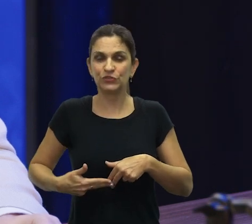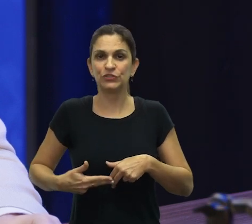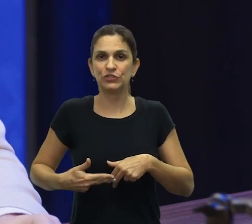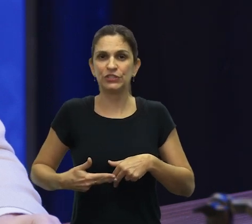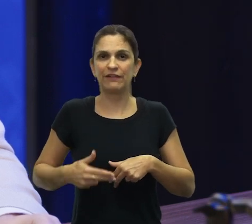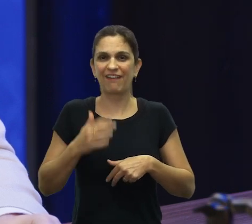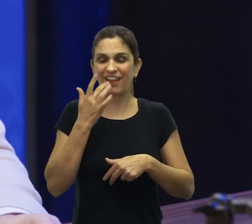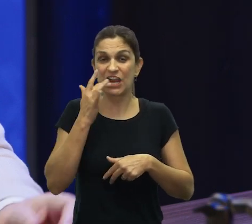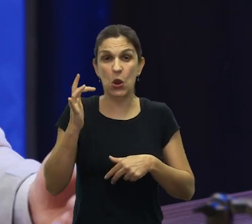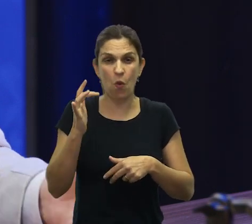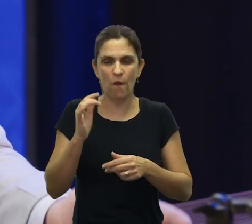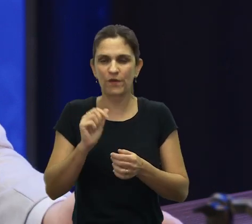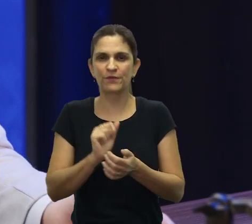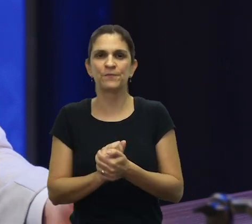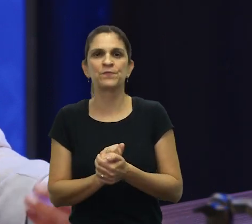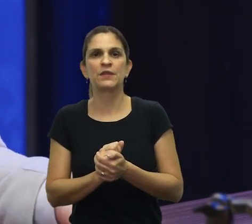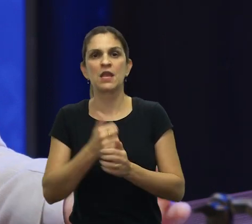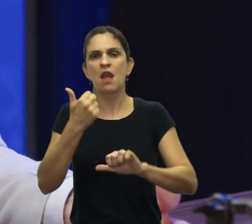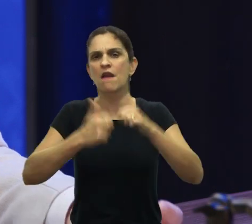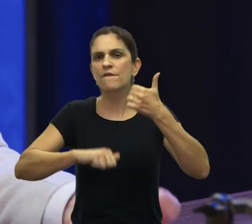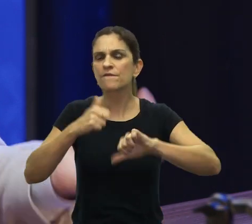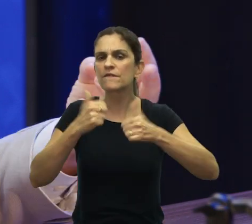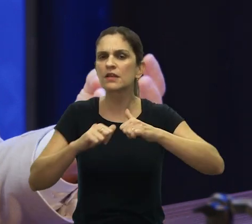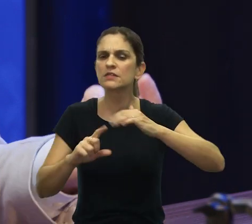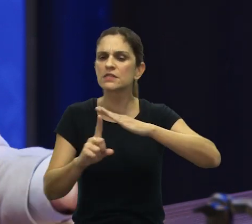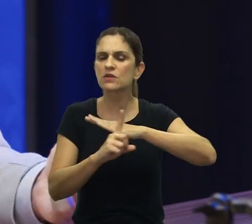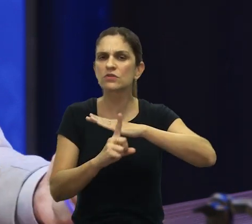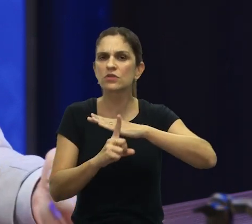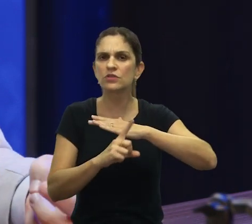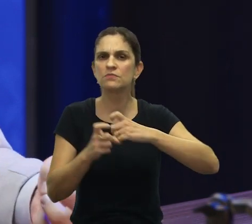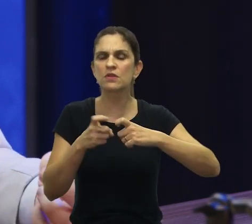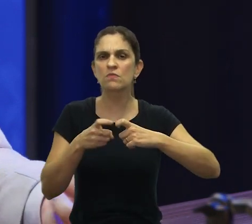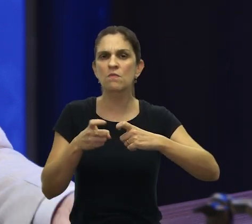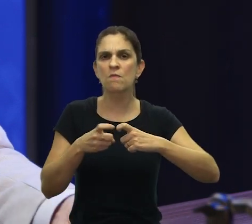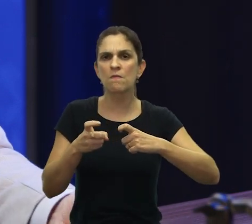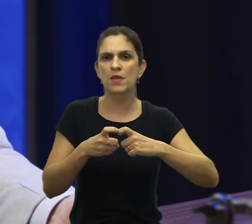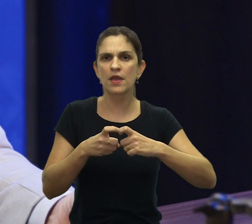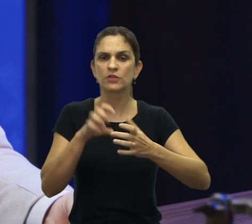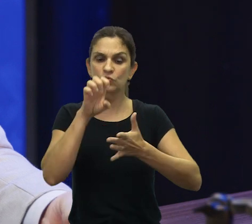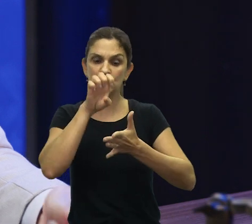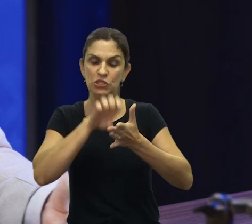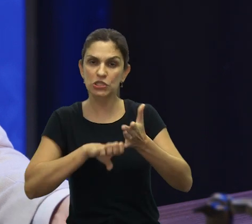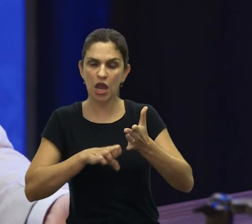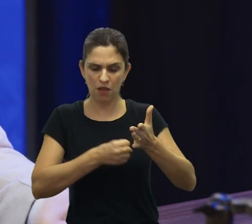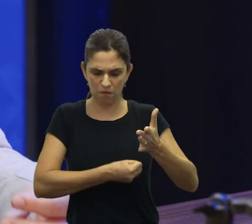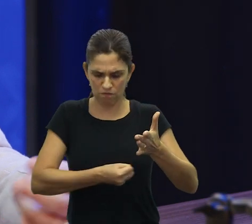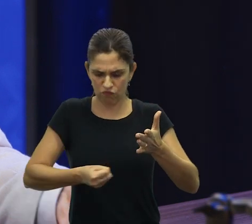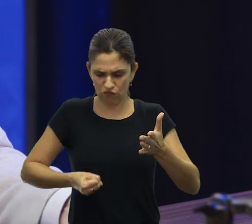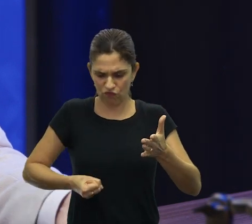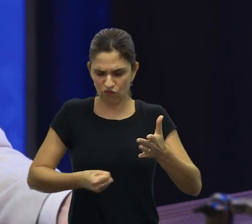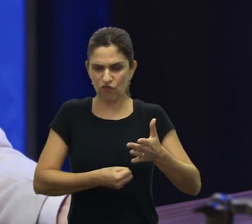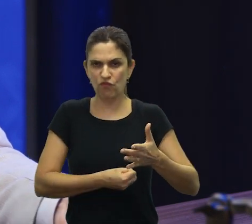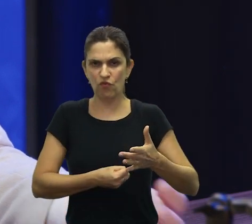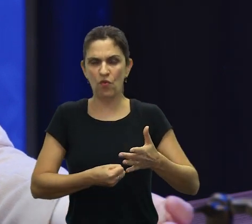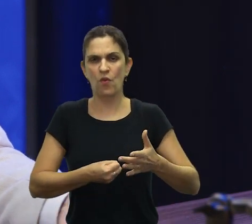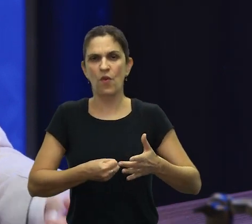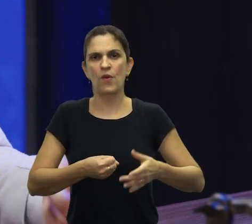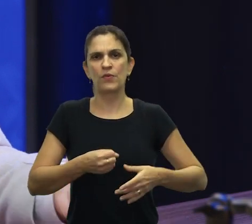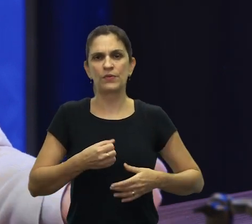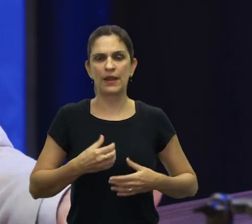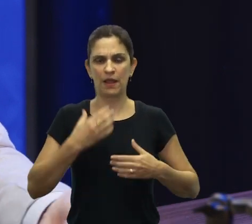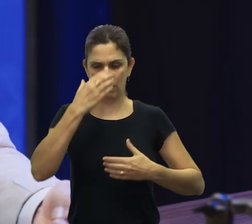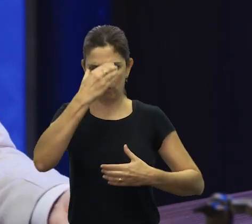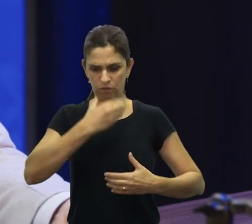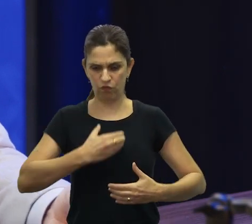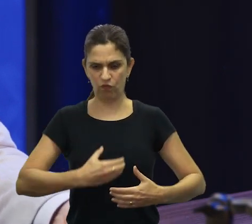que é o padrão ouro. Alguns outros exames, além da avaliação clínica, além dos exames de imagem, tomografia,